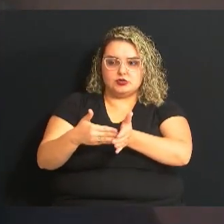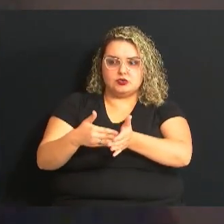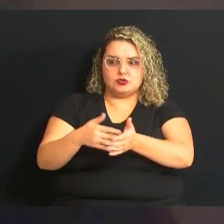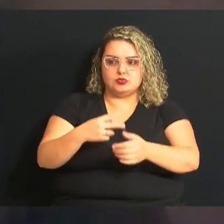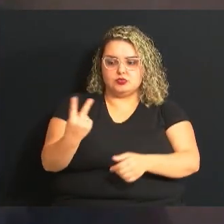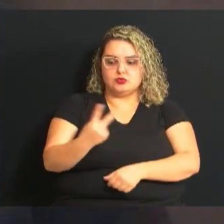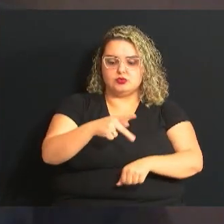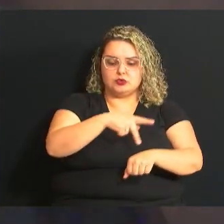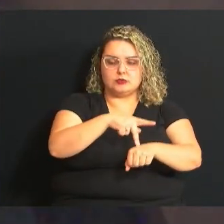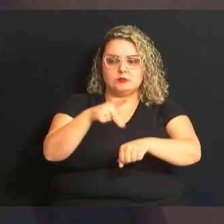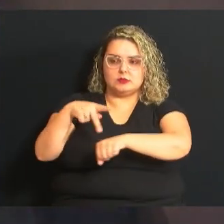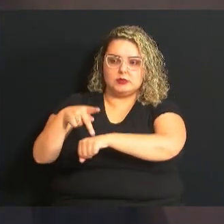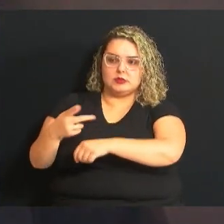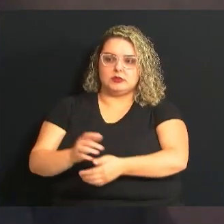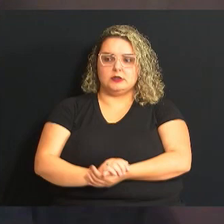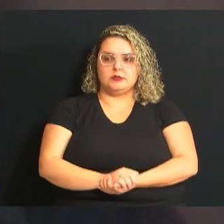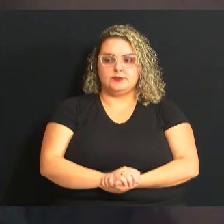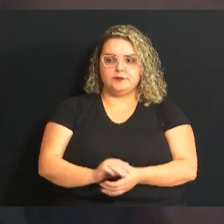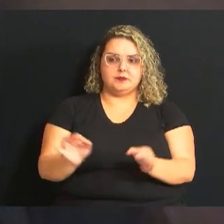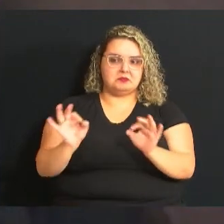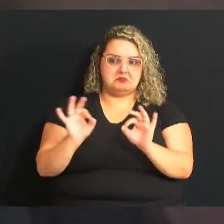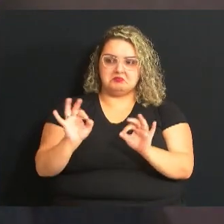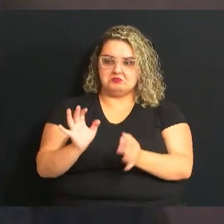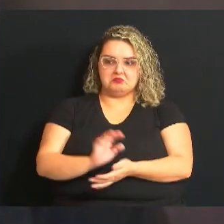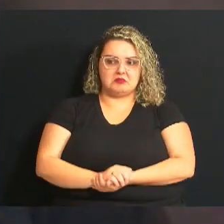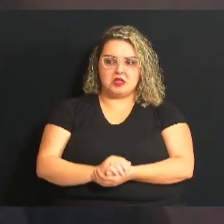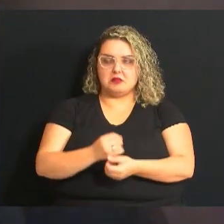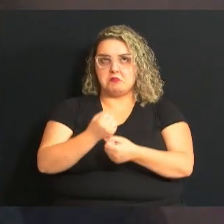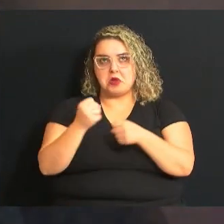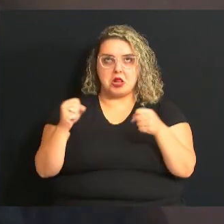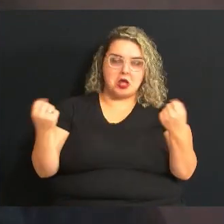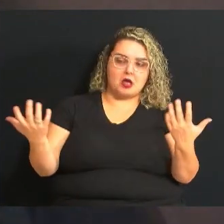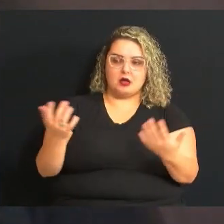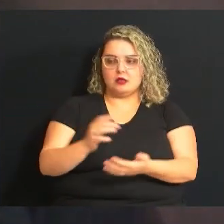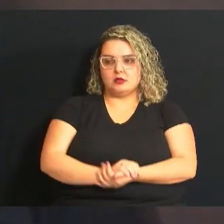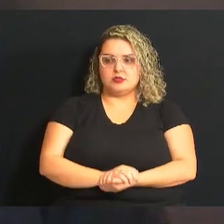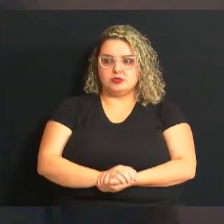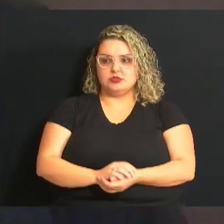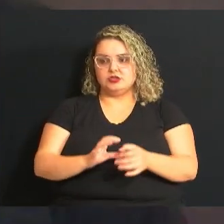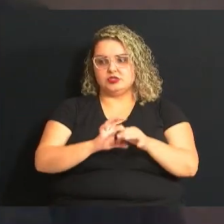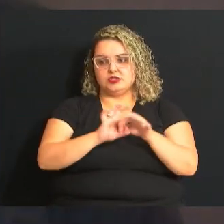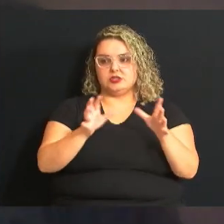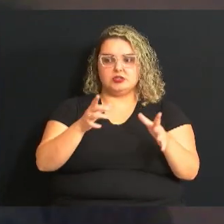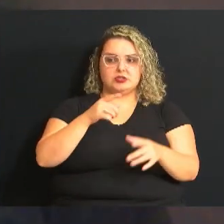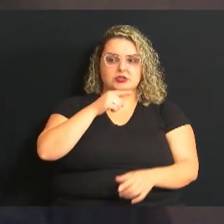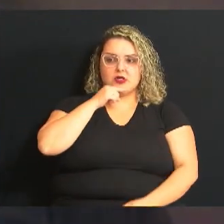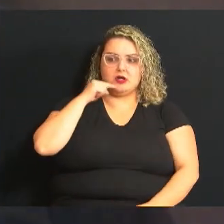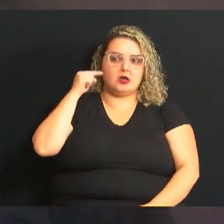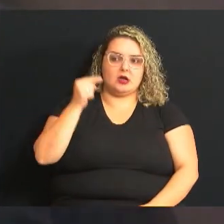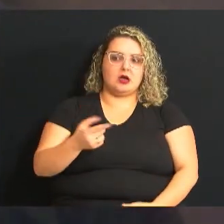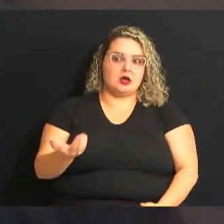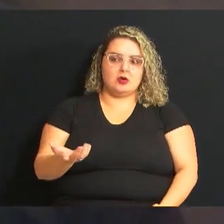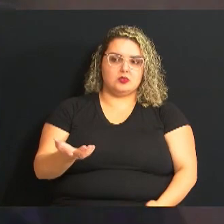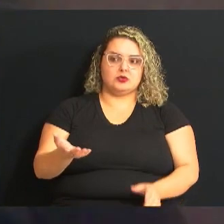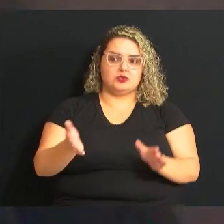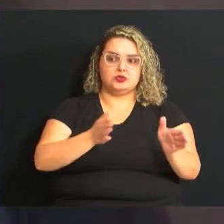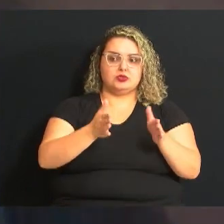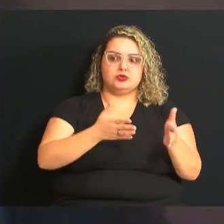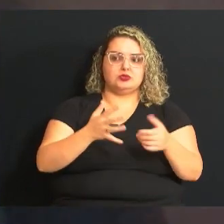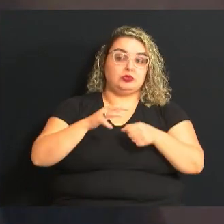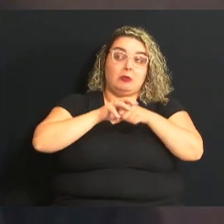né? E eu acho que isso vai desde lá cedo até quando chega lá